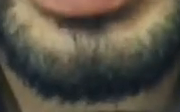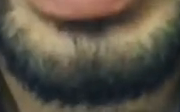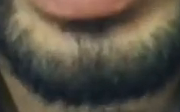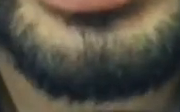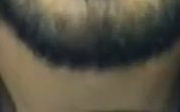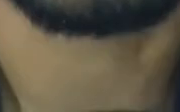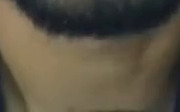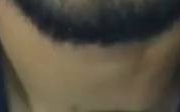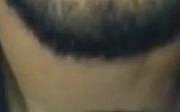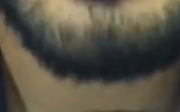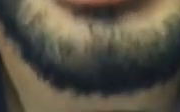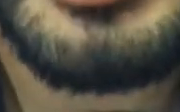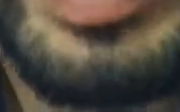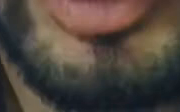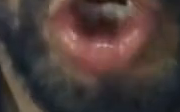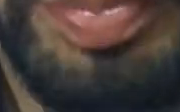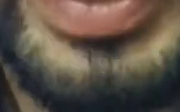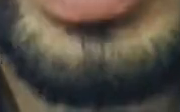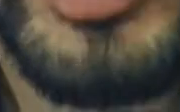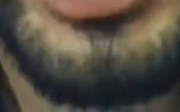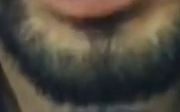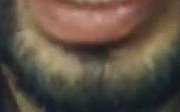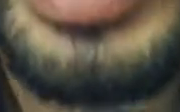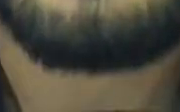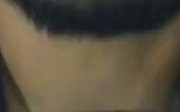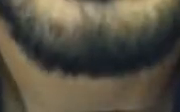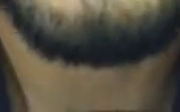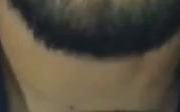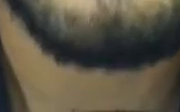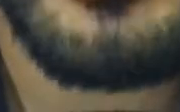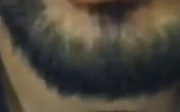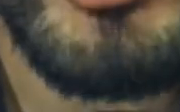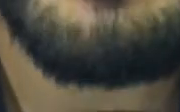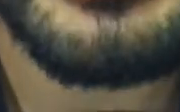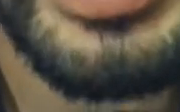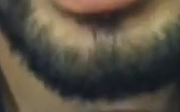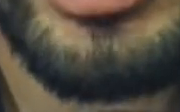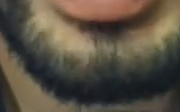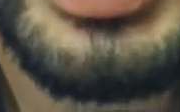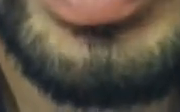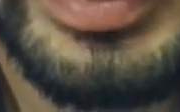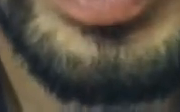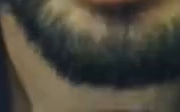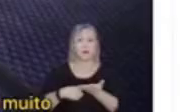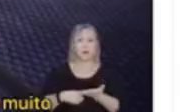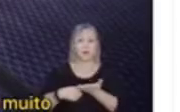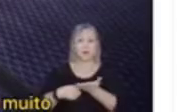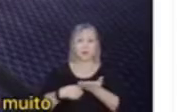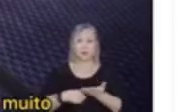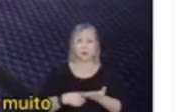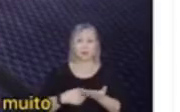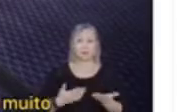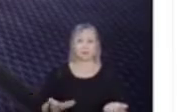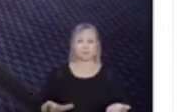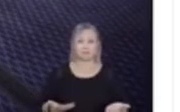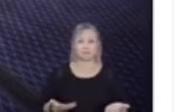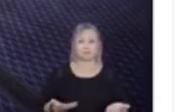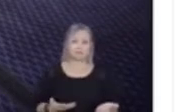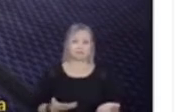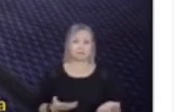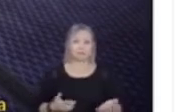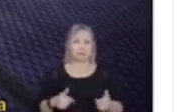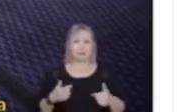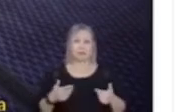vídeo aqui na íntegra do site Metrópolis, que foi divulgado, e vou fazer alguns comentários logo em seguida. A manchete do Metrópolis é